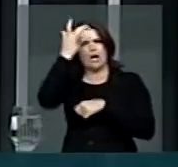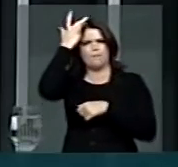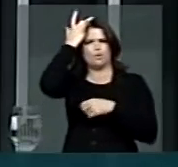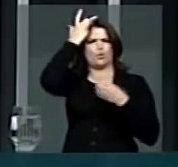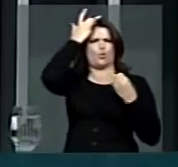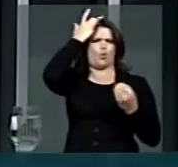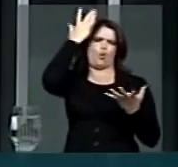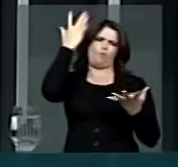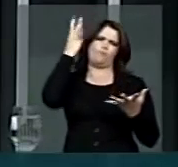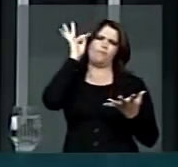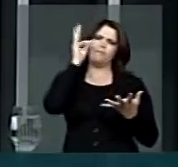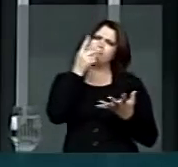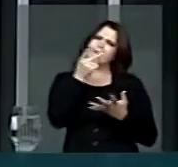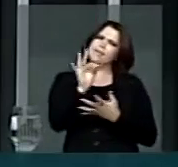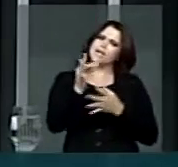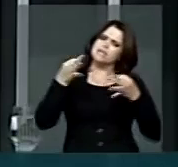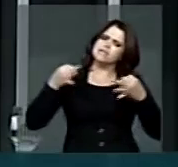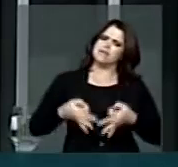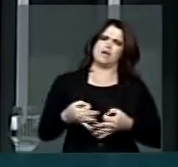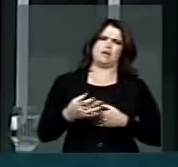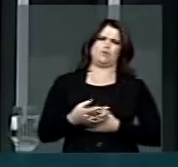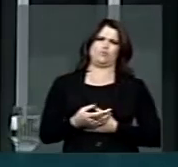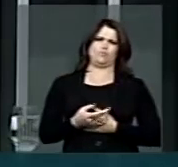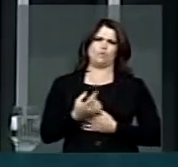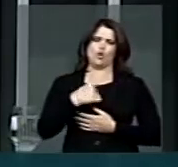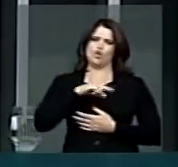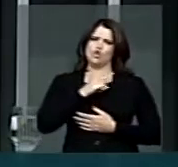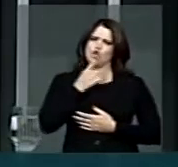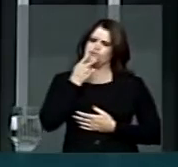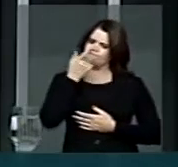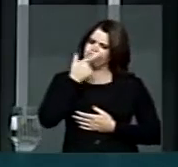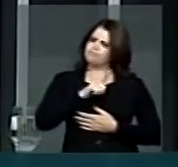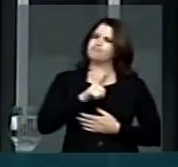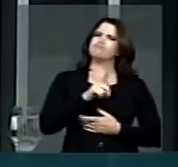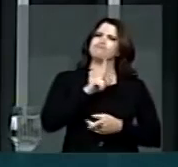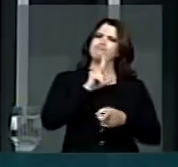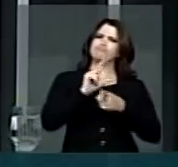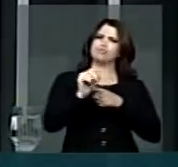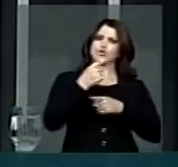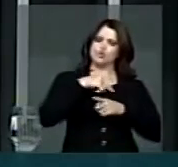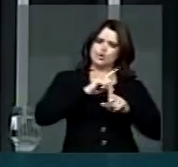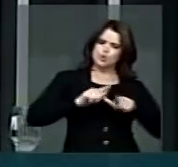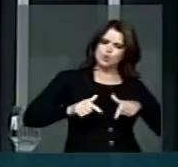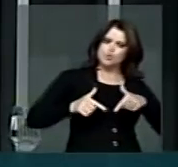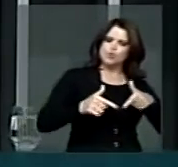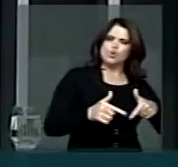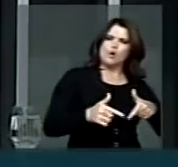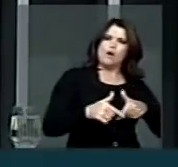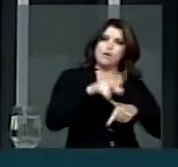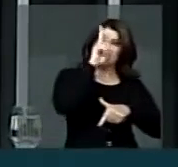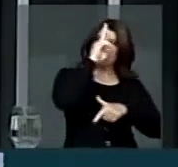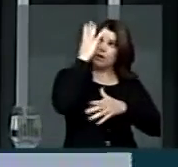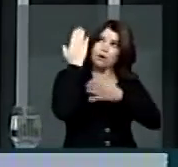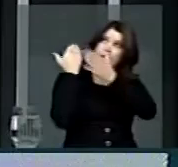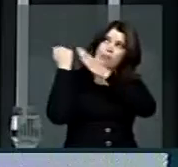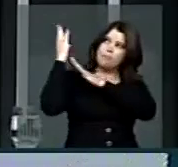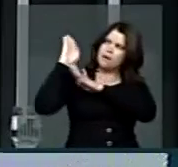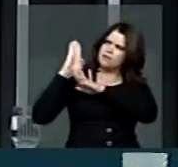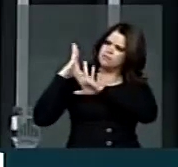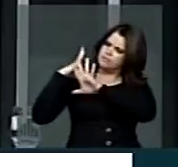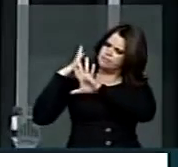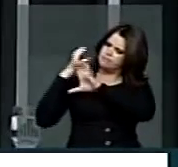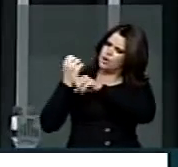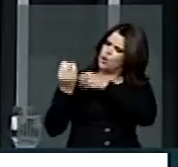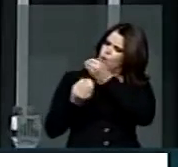absurdas. Lutamos contra o regime totalitário e vencemos. Nos debruçamos sobre a história do país para compreender o